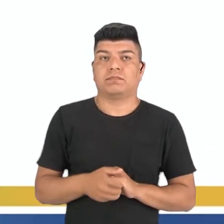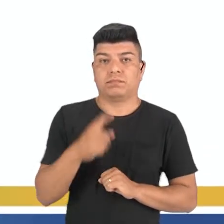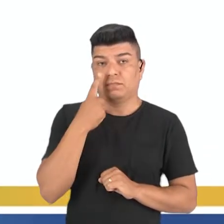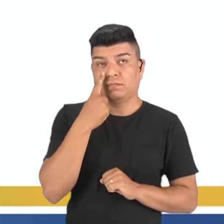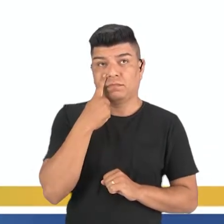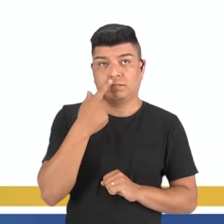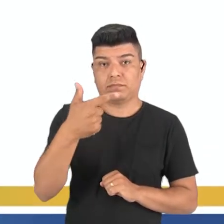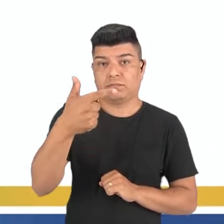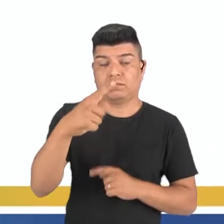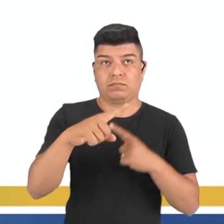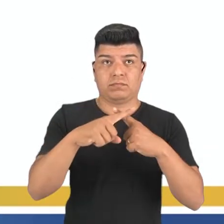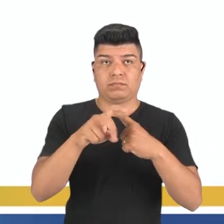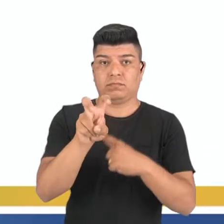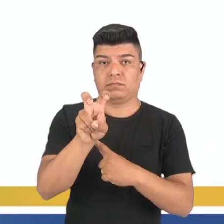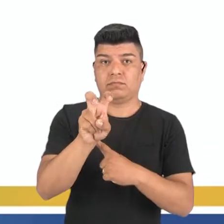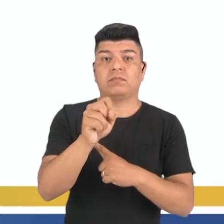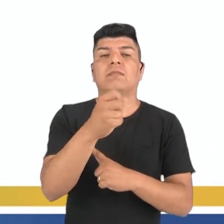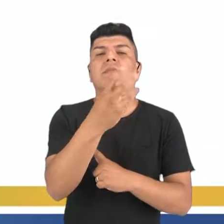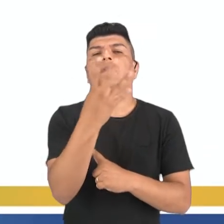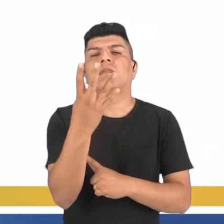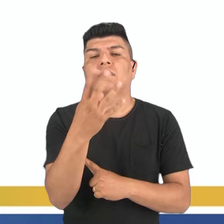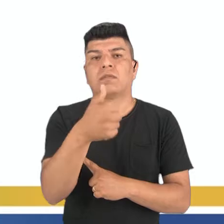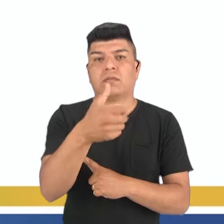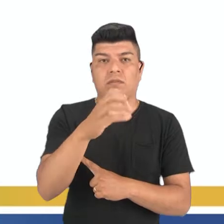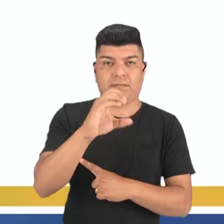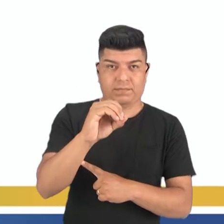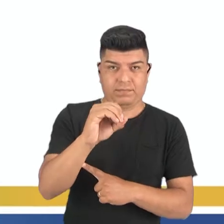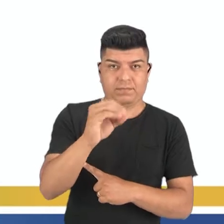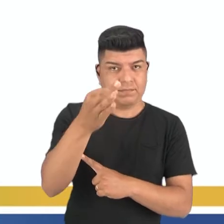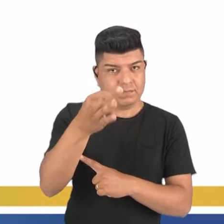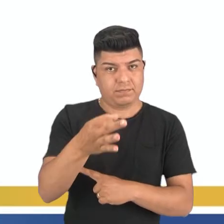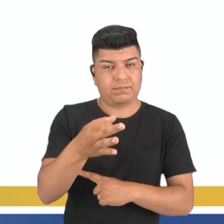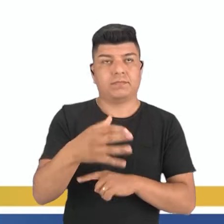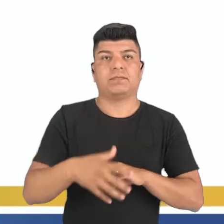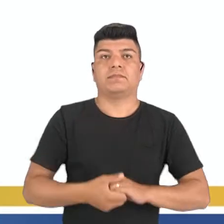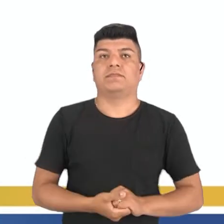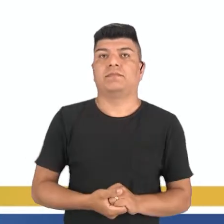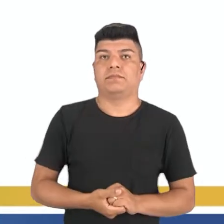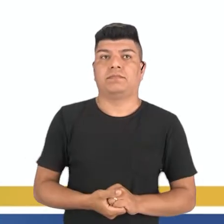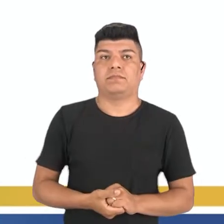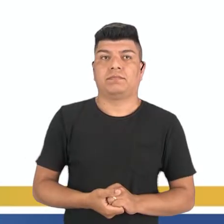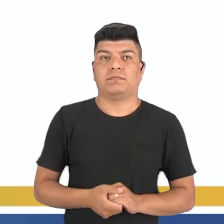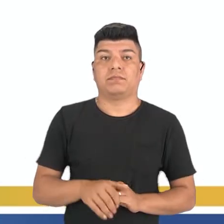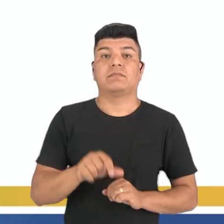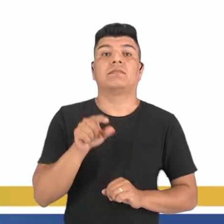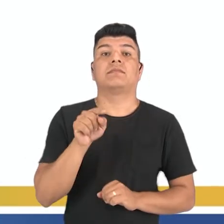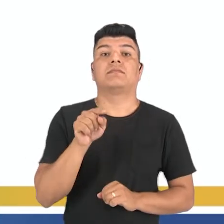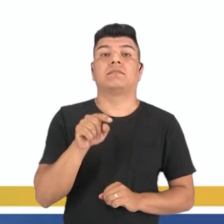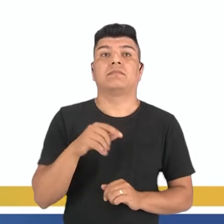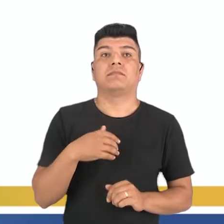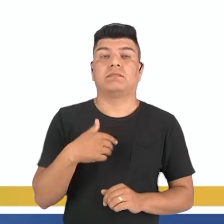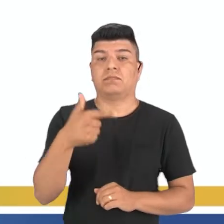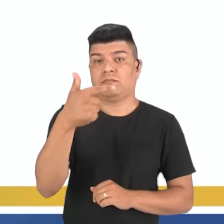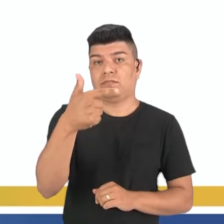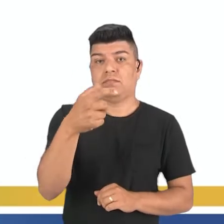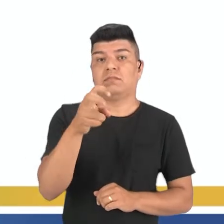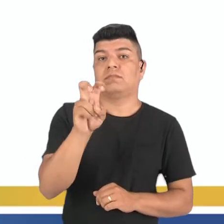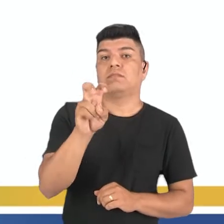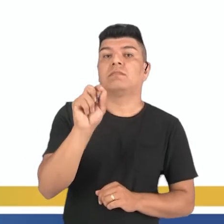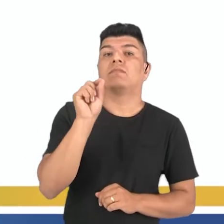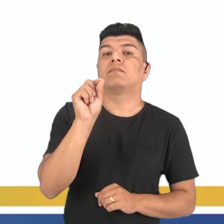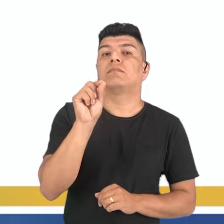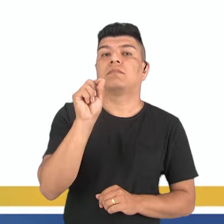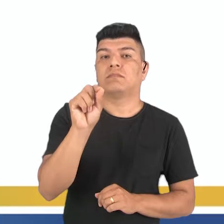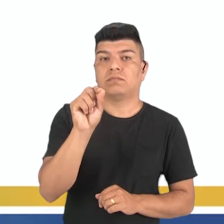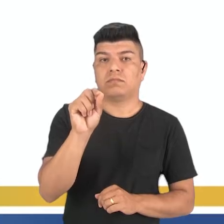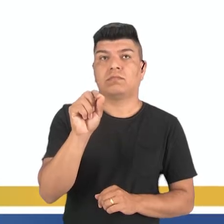ver aqui, 2 vezes 5 é igual a 10, certo? Então, nesses elementos aí, o 2 e o 5 são o quê?